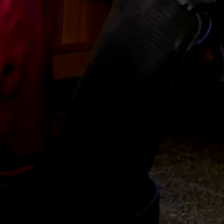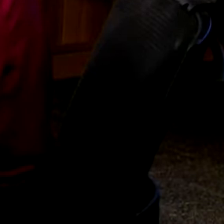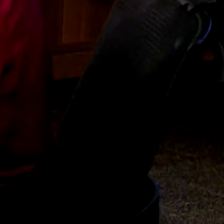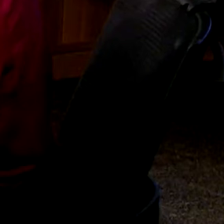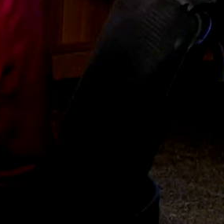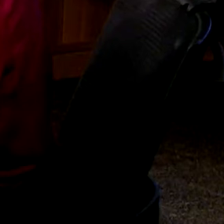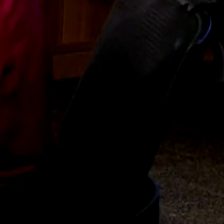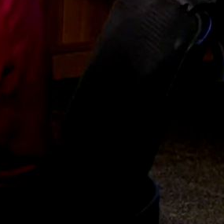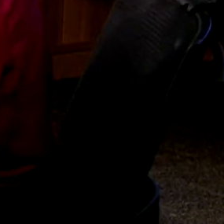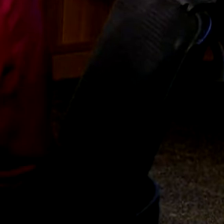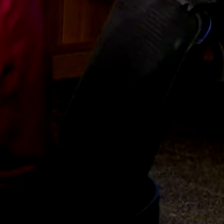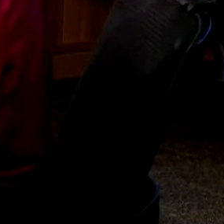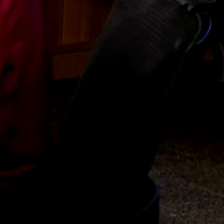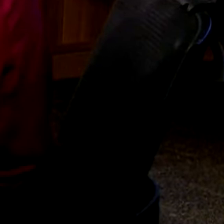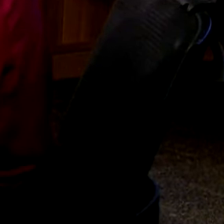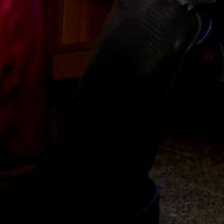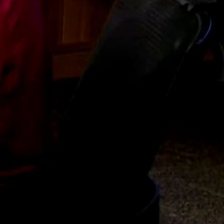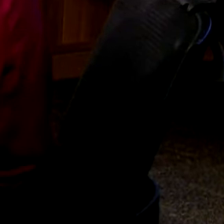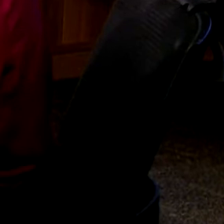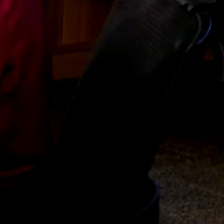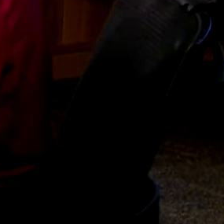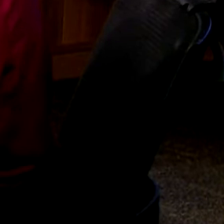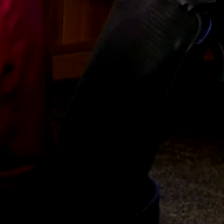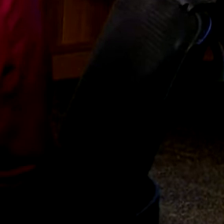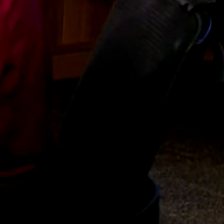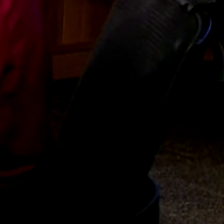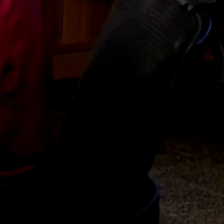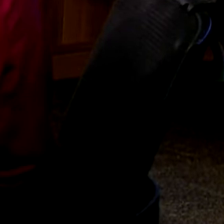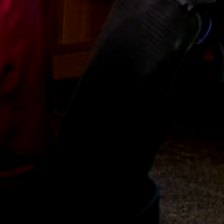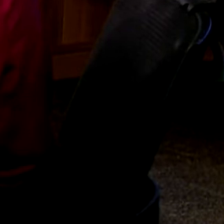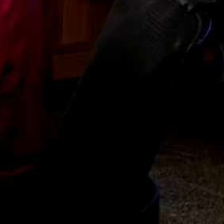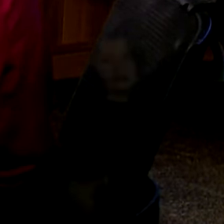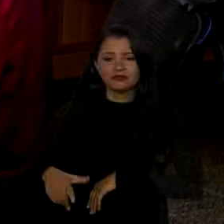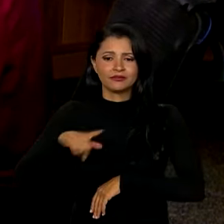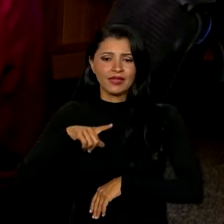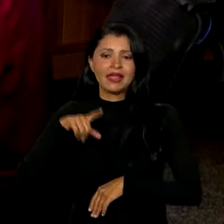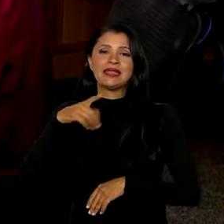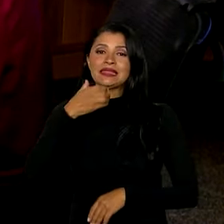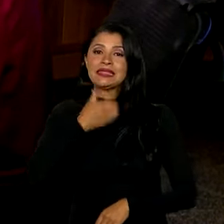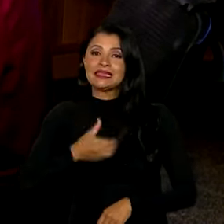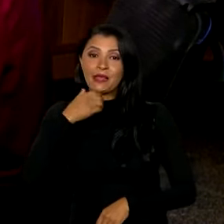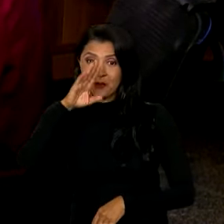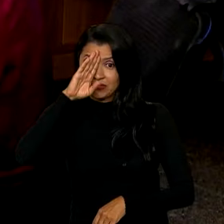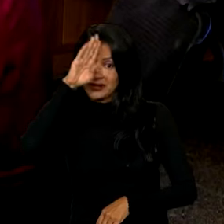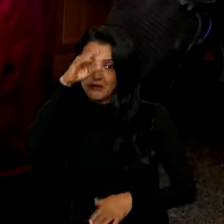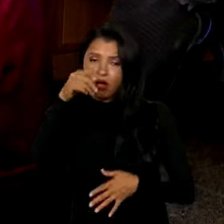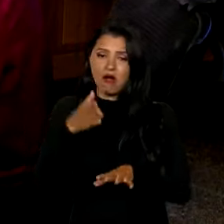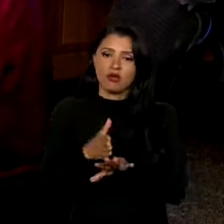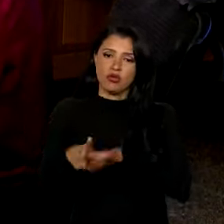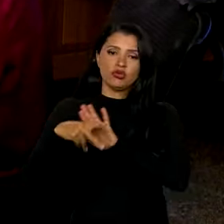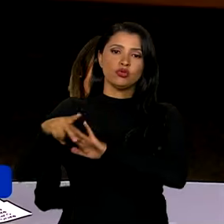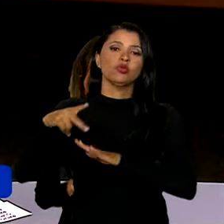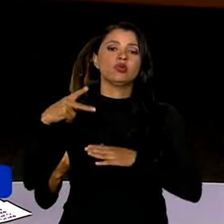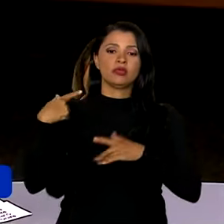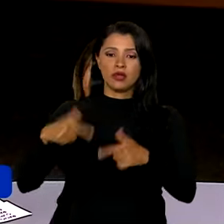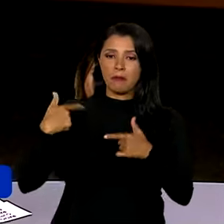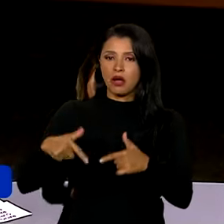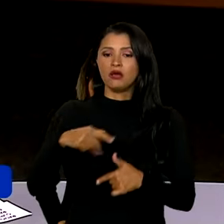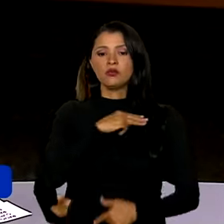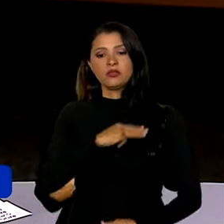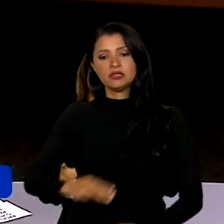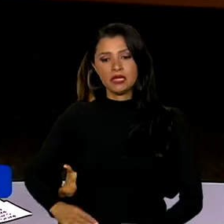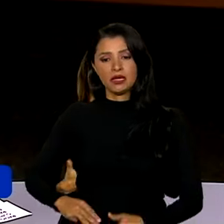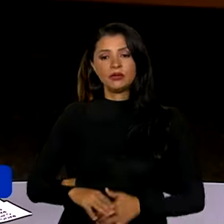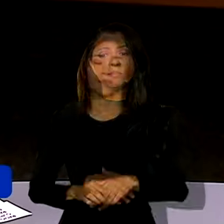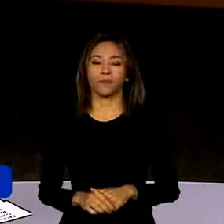População em Situação de Rua será lançado em dezembro e que é um dos principais eixos do trabalho do ministério. A